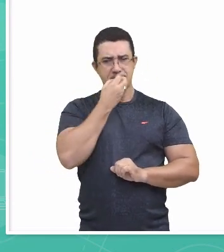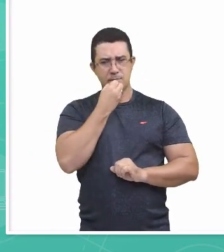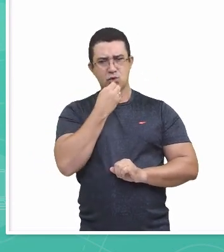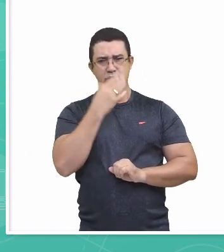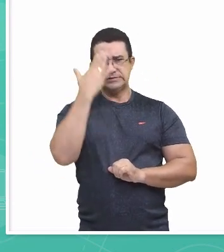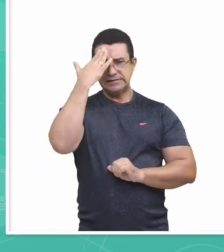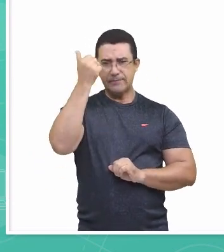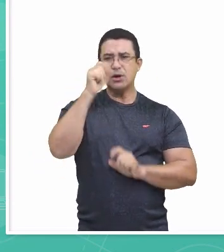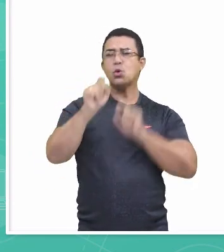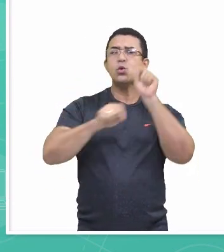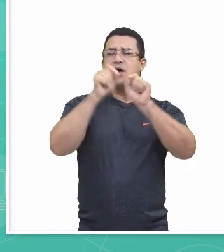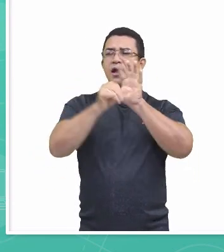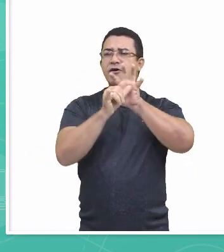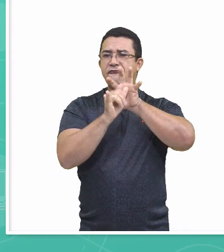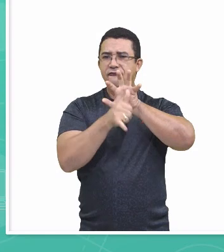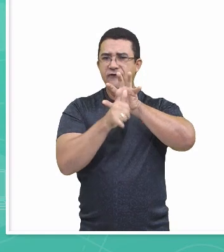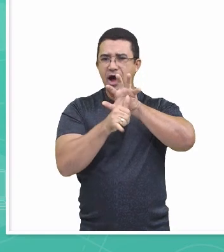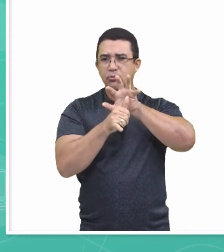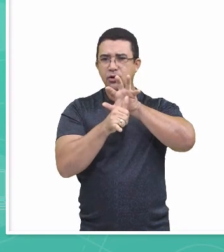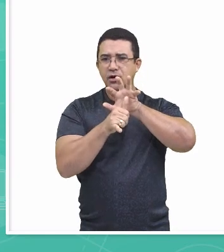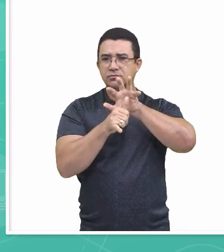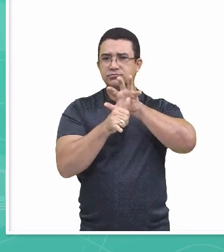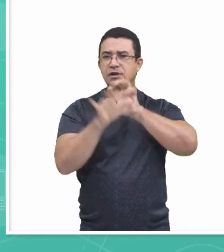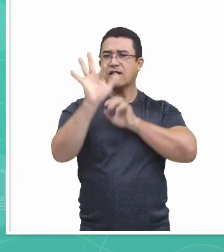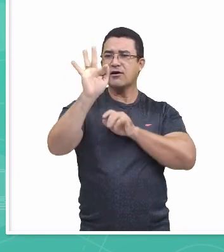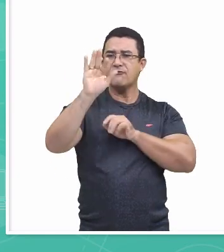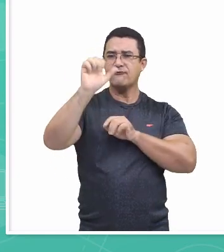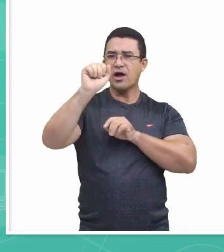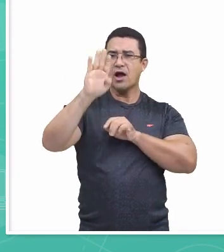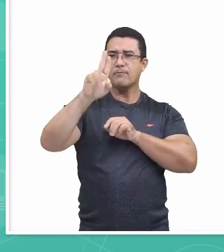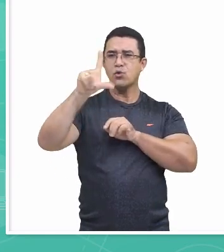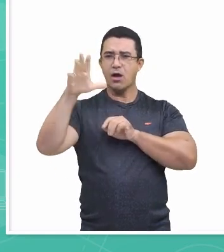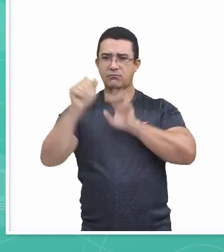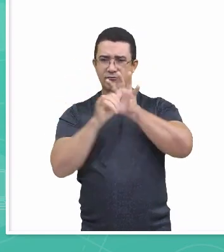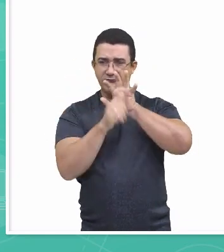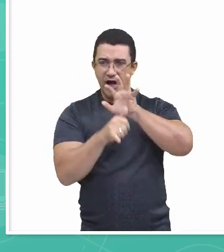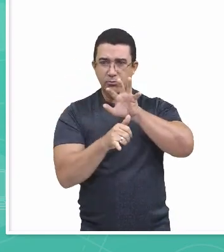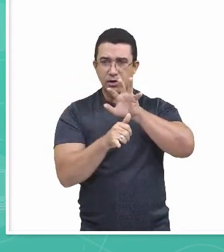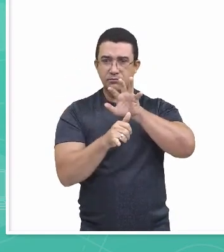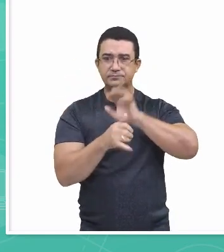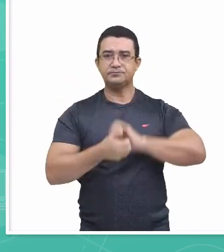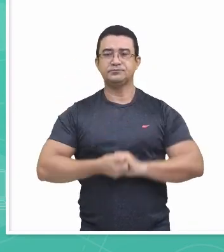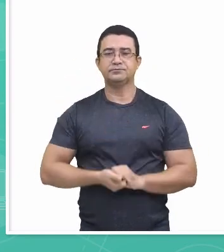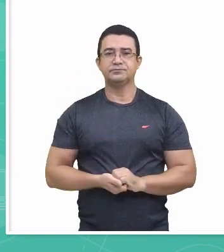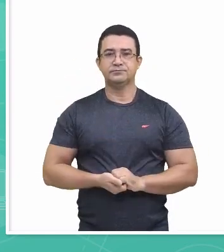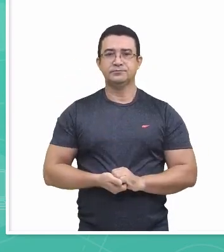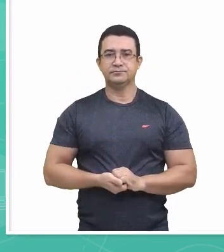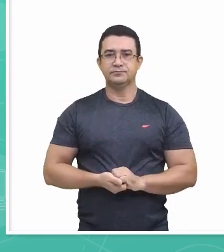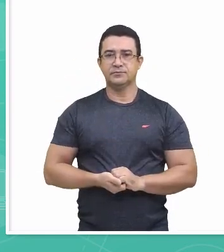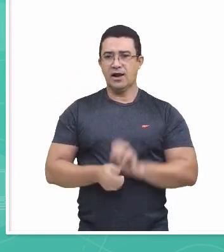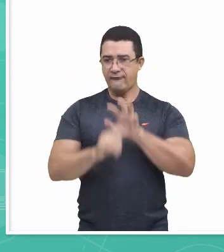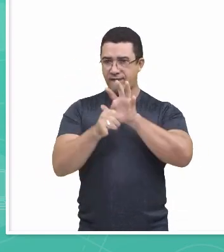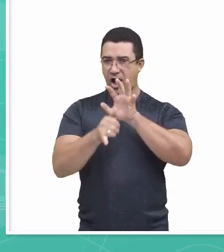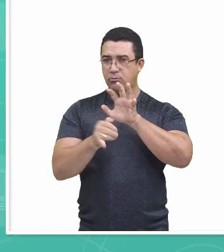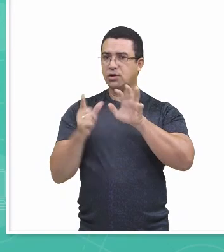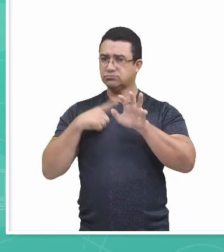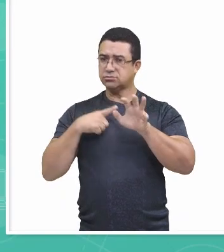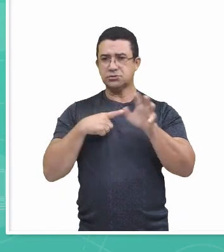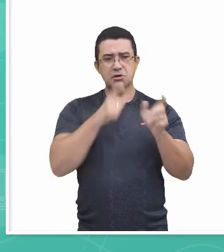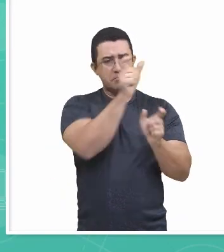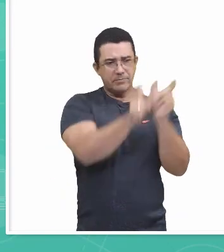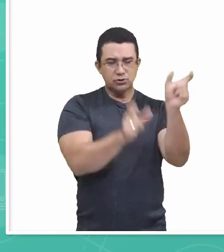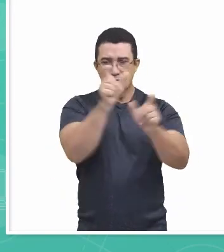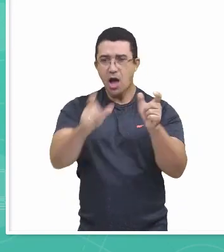da fábula? Observe aqui. Deixa eu explicar para vocês um pouco melhor. A fábula, ele vai ter personagens,